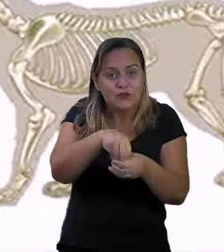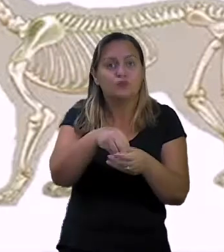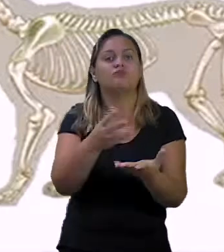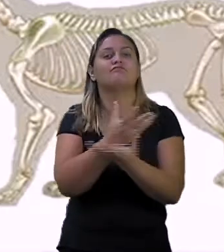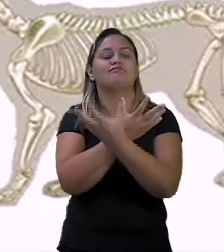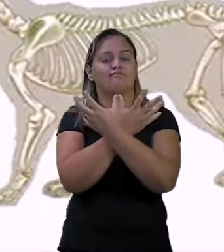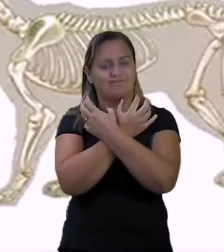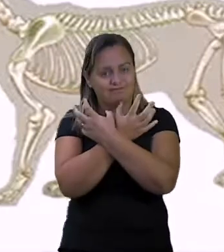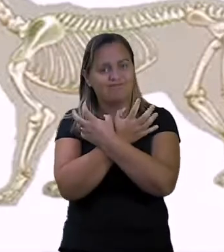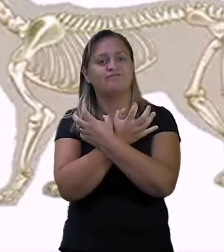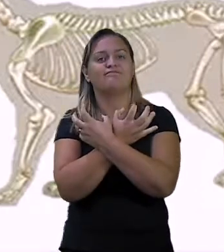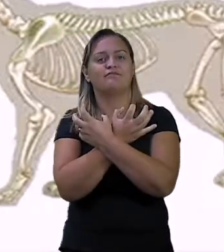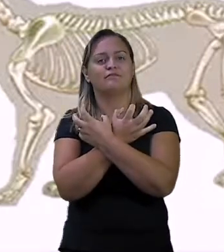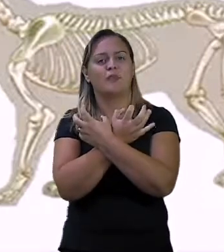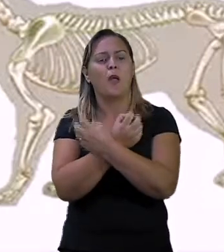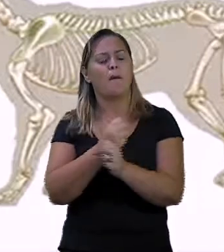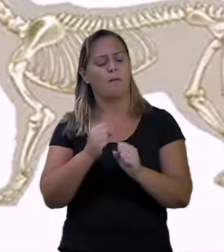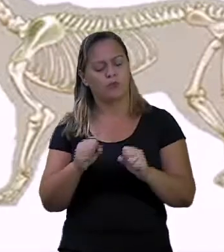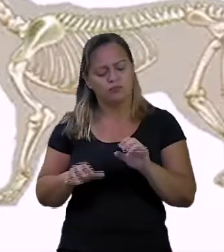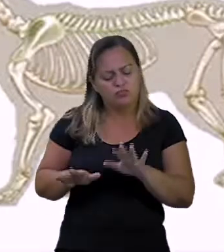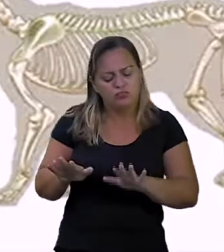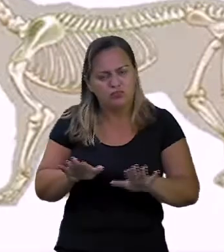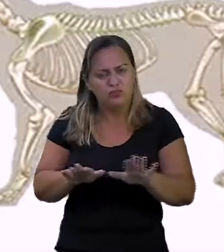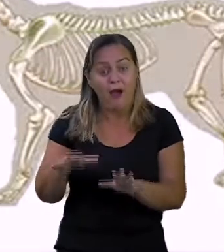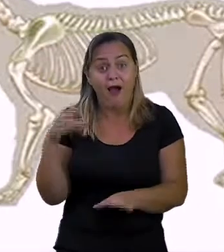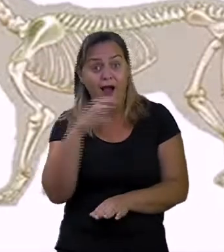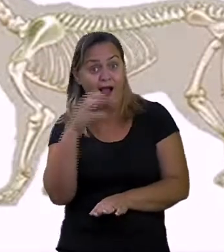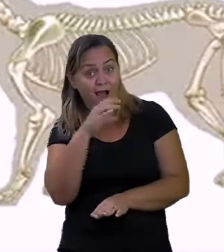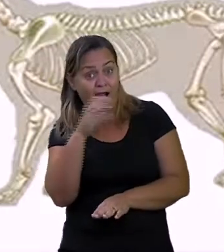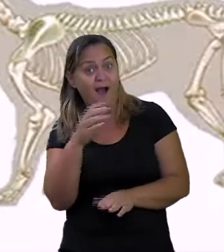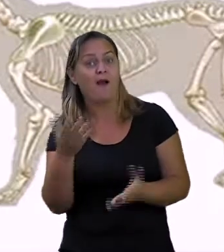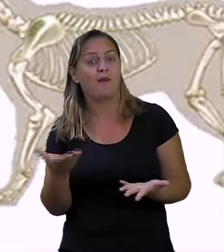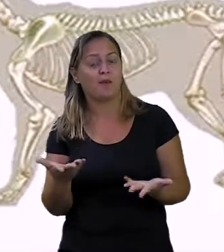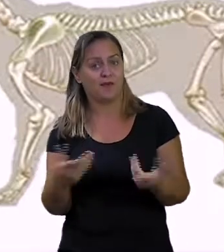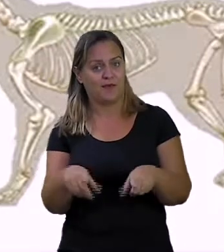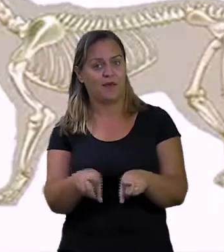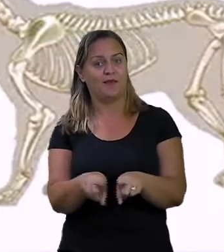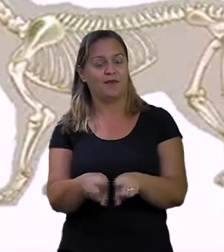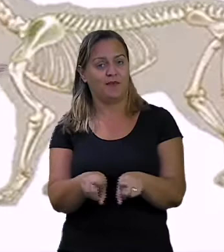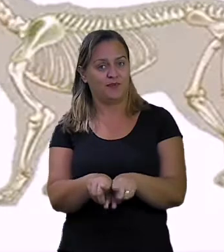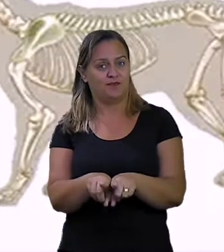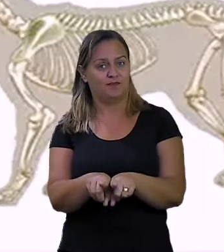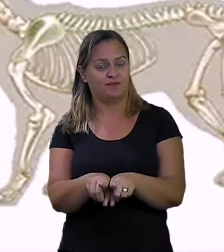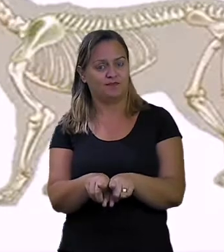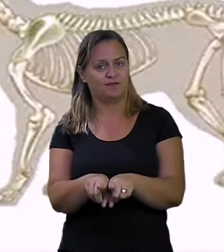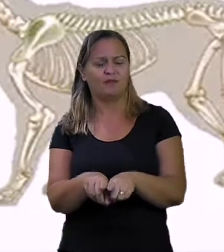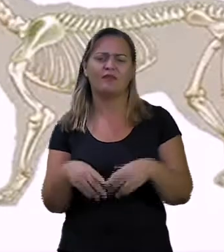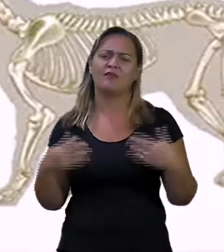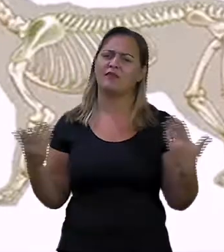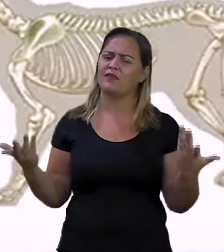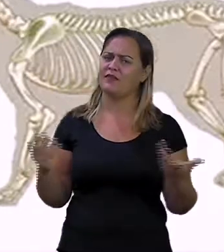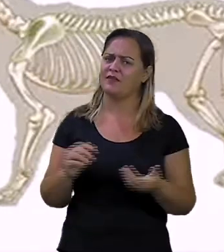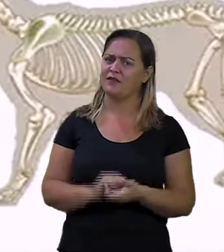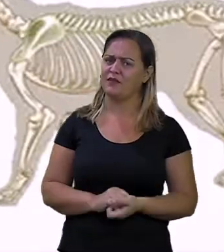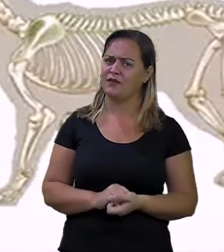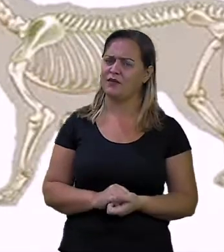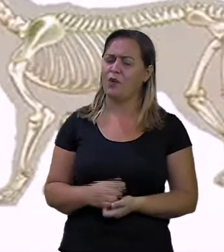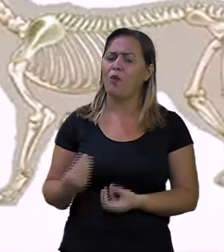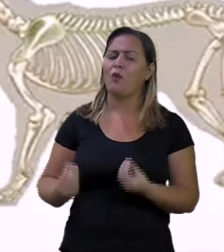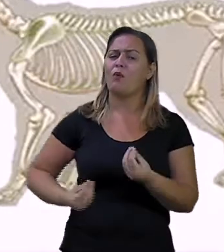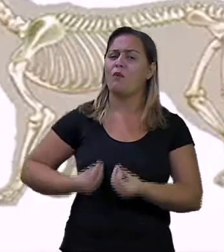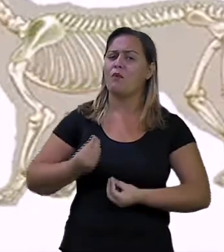consiga se movimentar com mais agilidade. E aí, como é que fica tudo isso no